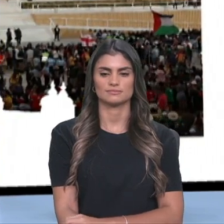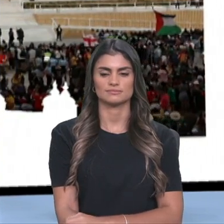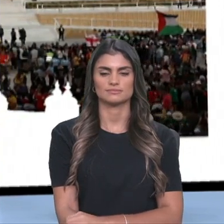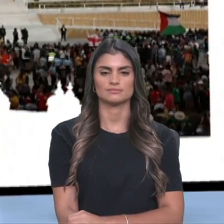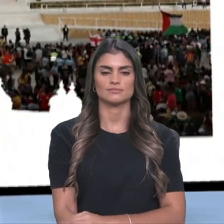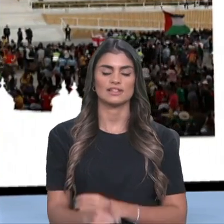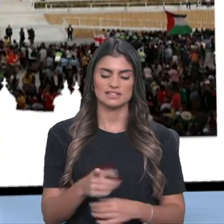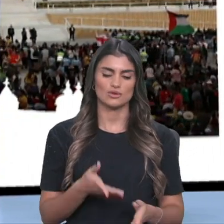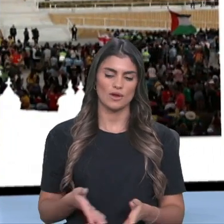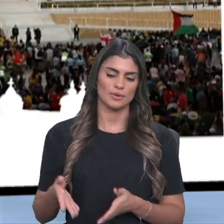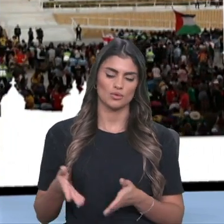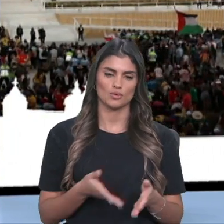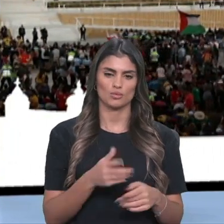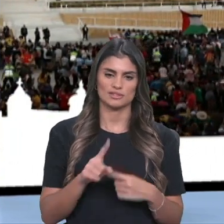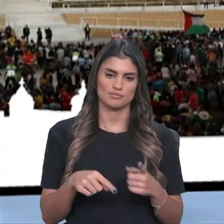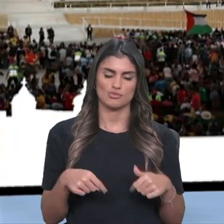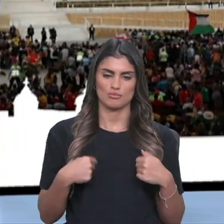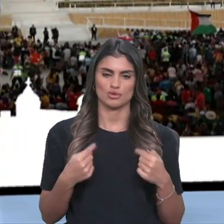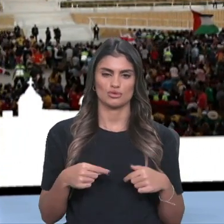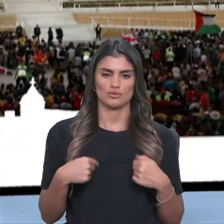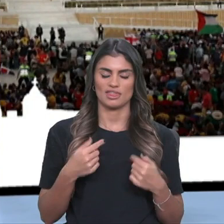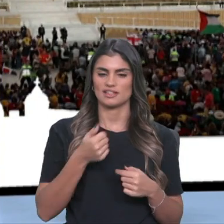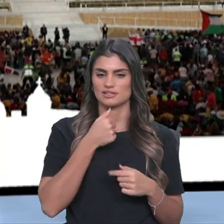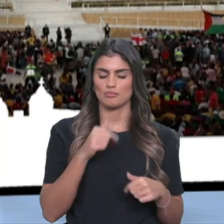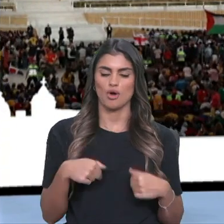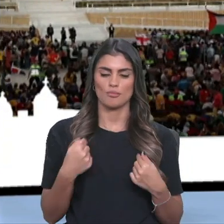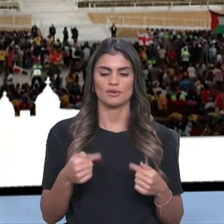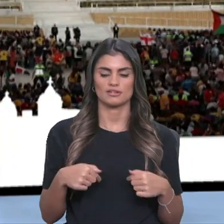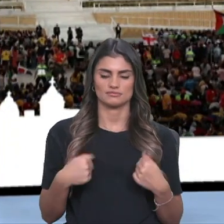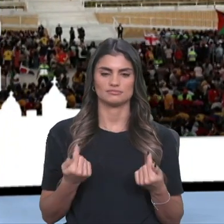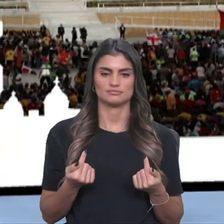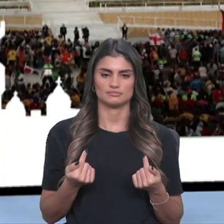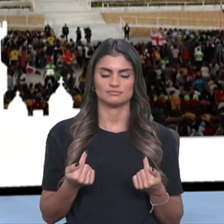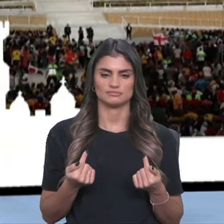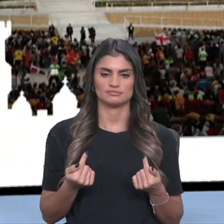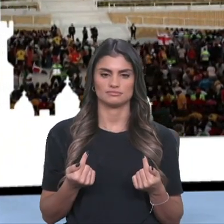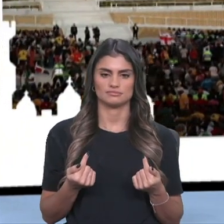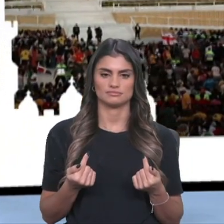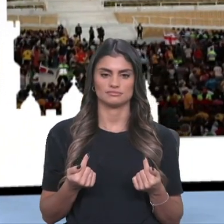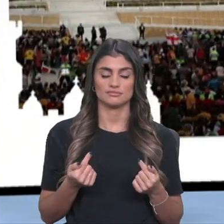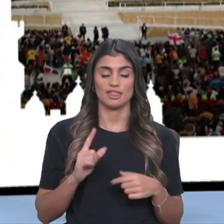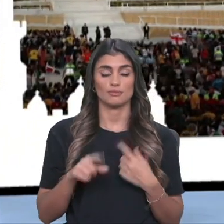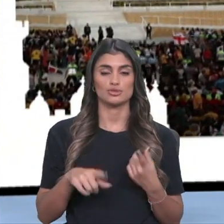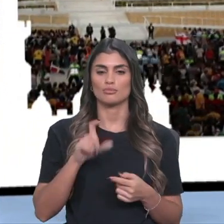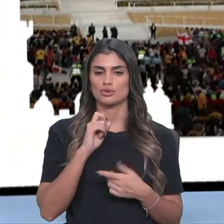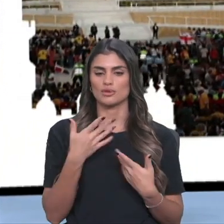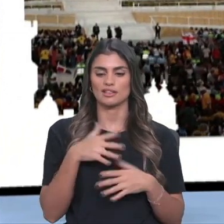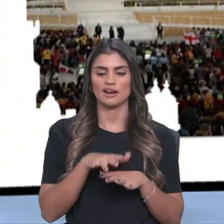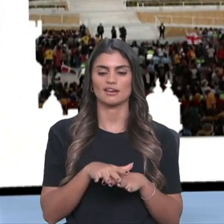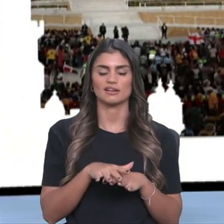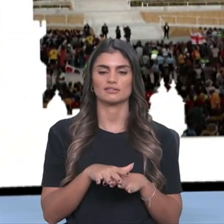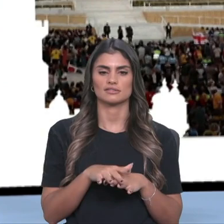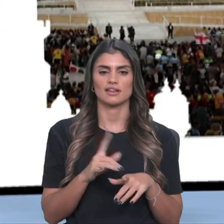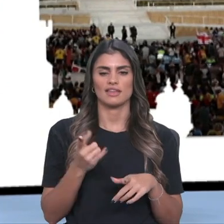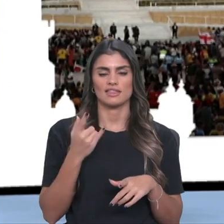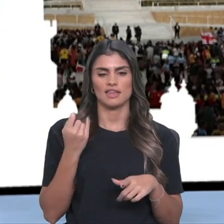um percurso, em última instância, sempre pessoal, não é? De decisão pessoal, de conversão pessoal. Não é? Claro que eu depois posso integrar essa minha conversão pessoal